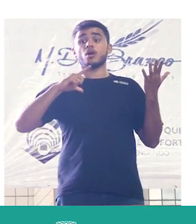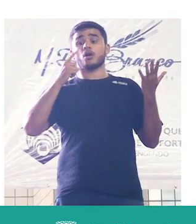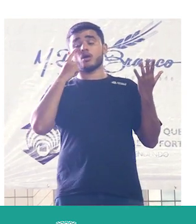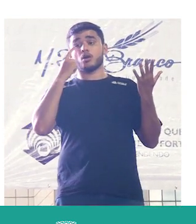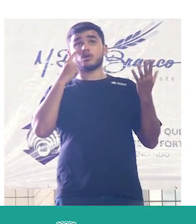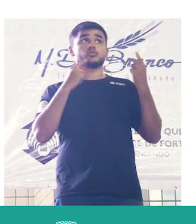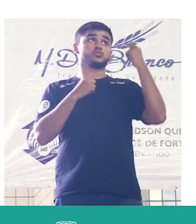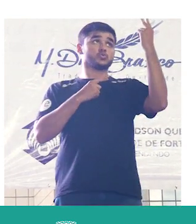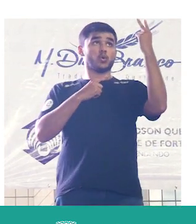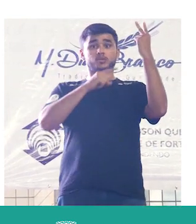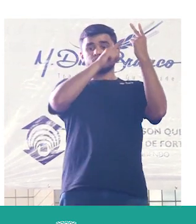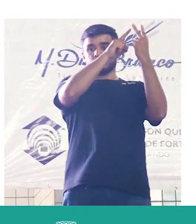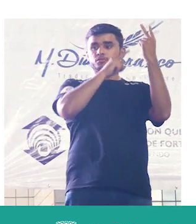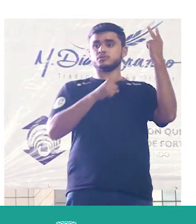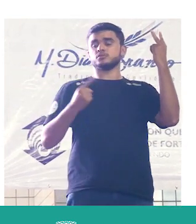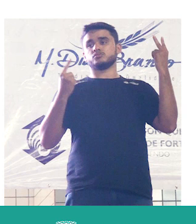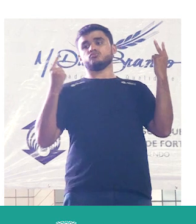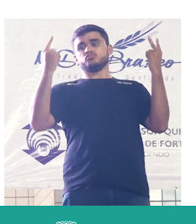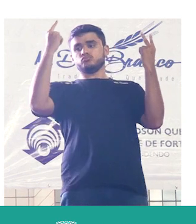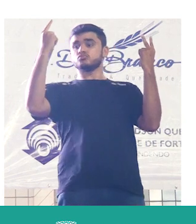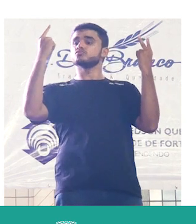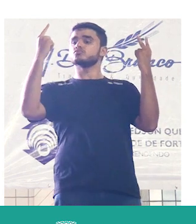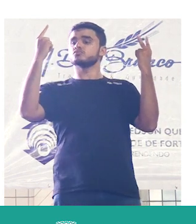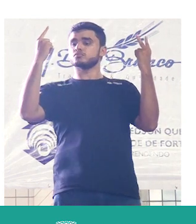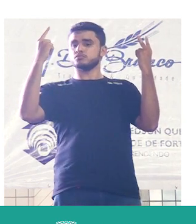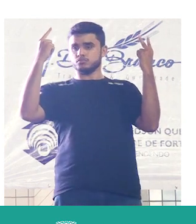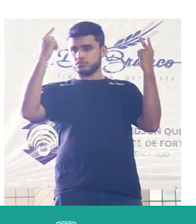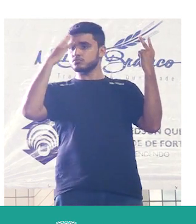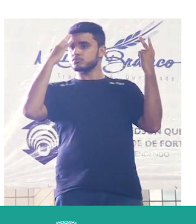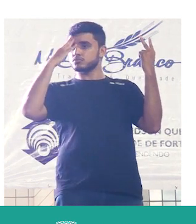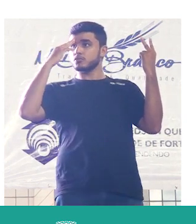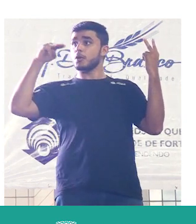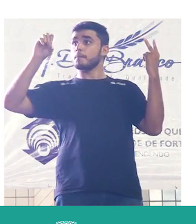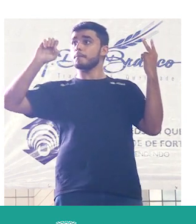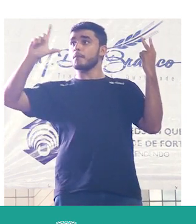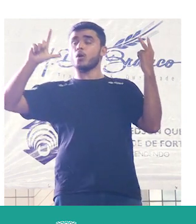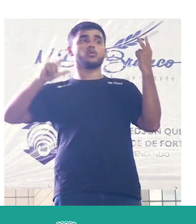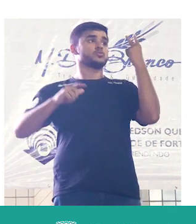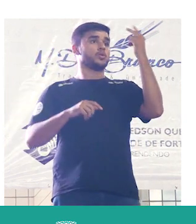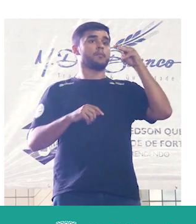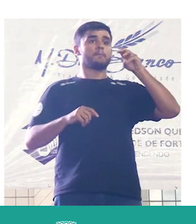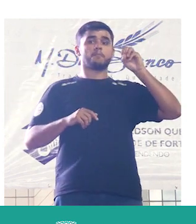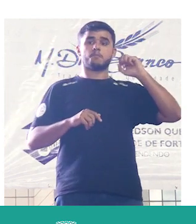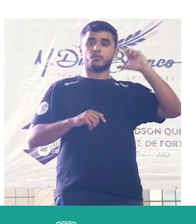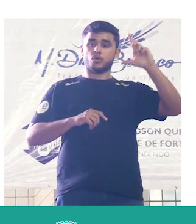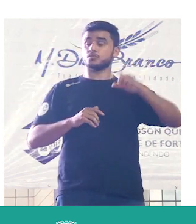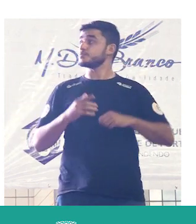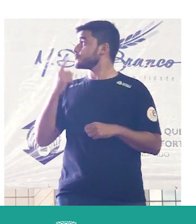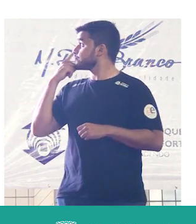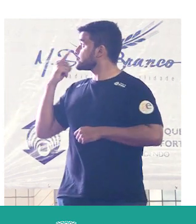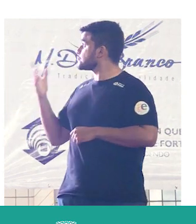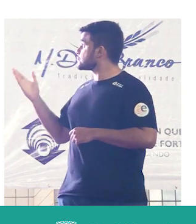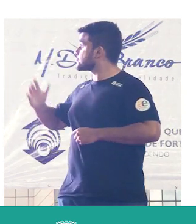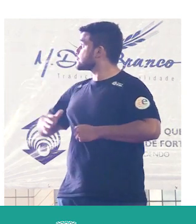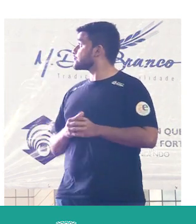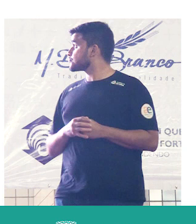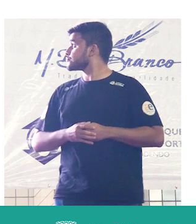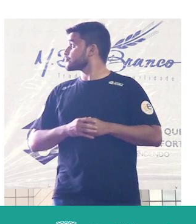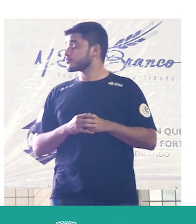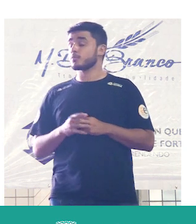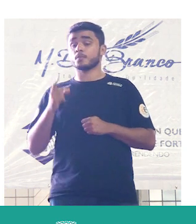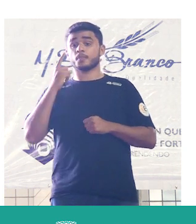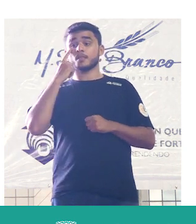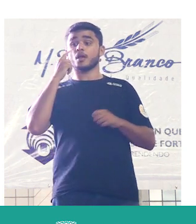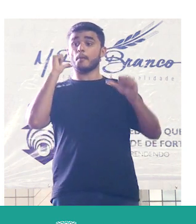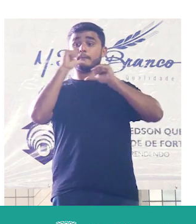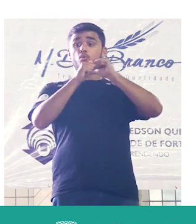mols de óxido de cobre produzem 1 mol de CO2. Aí, o próximo passo é você